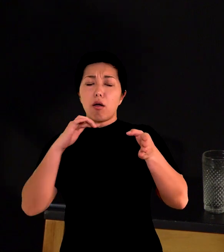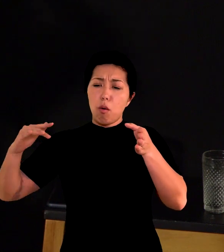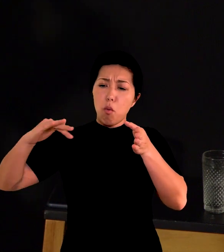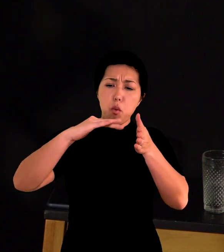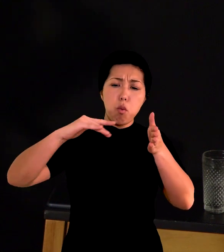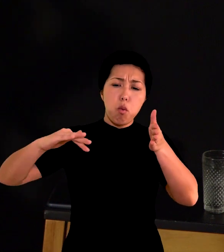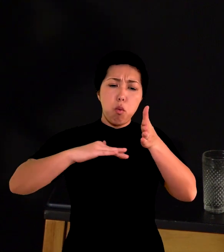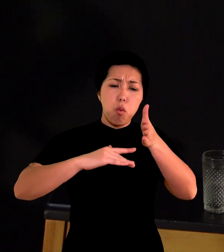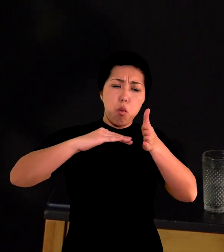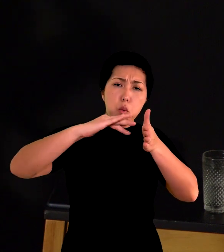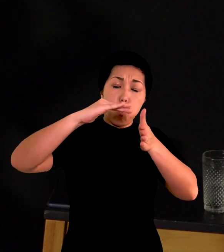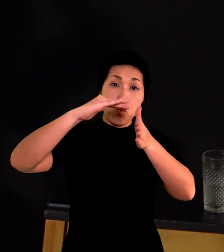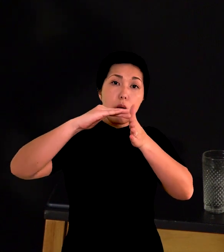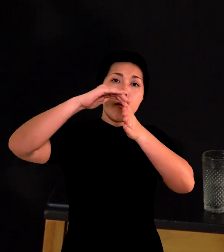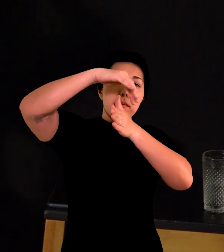tá certo?